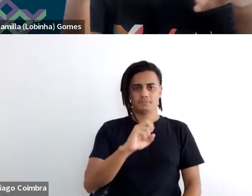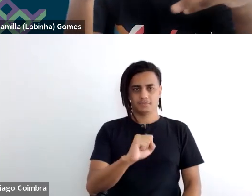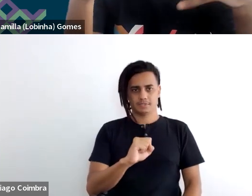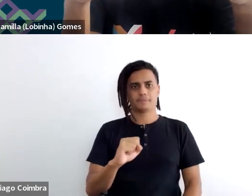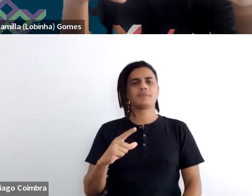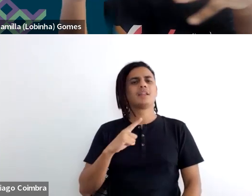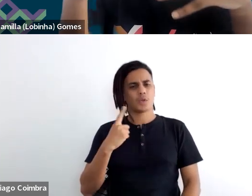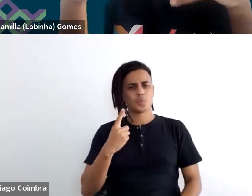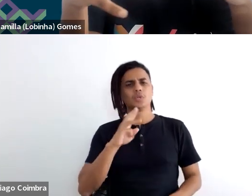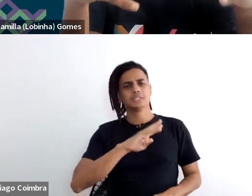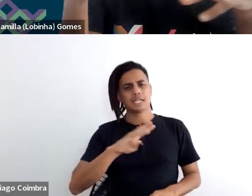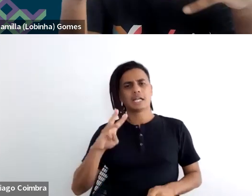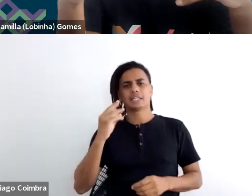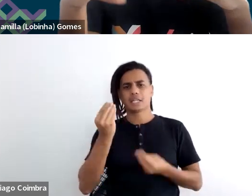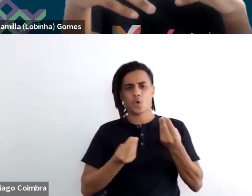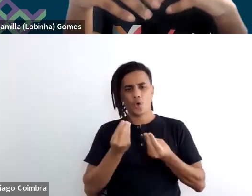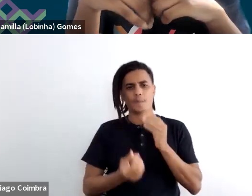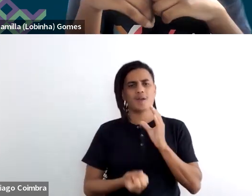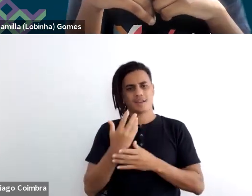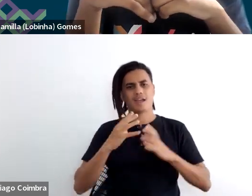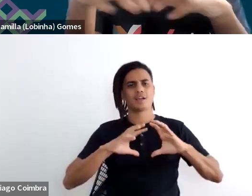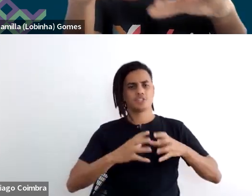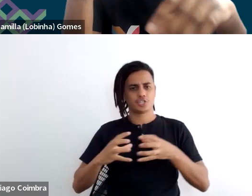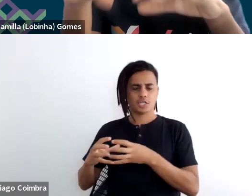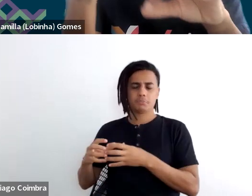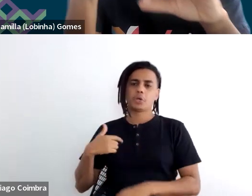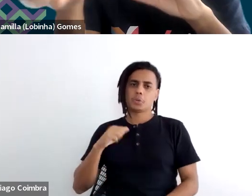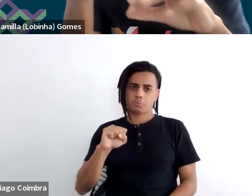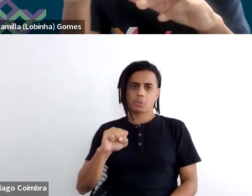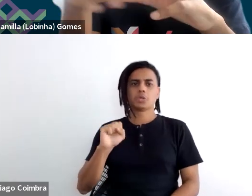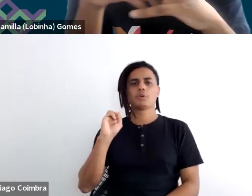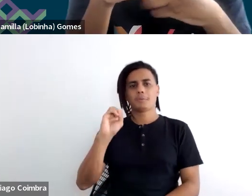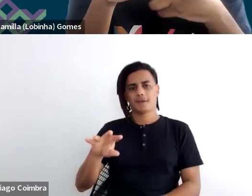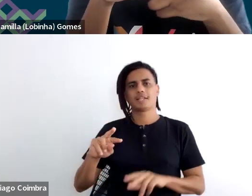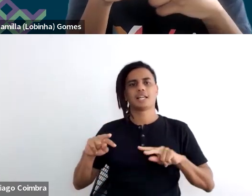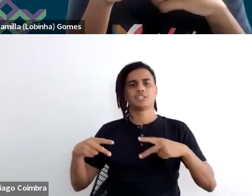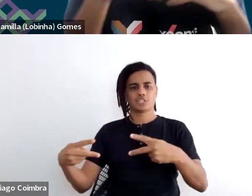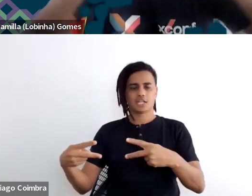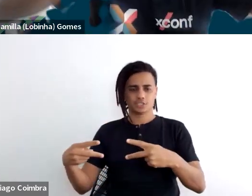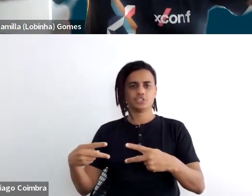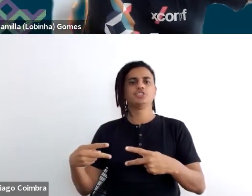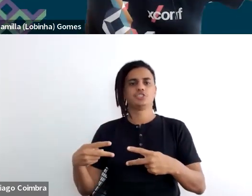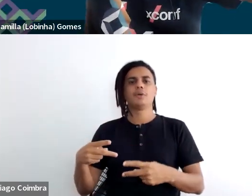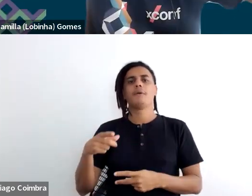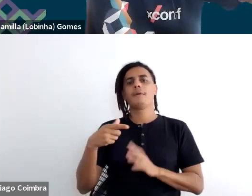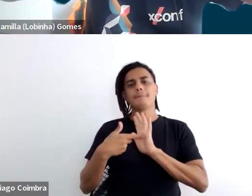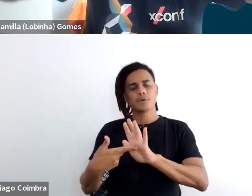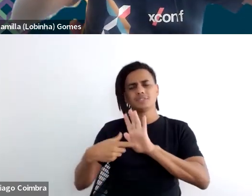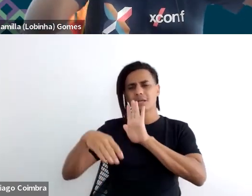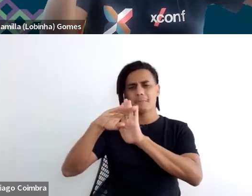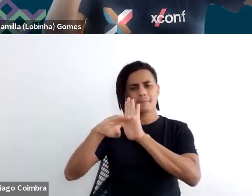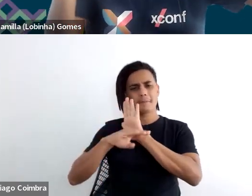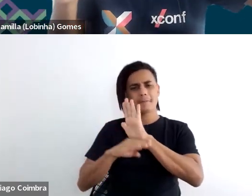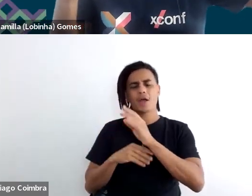demonstra algumas maneiras de montar esse time, que eu posso passar no chat aqui do ladinho, que ele vai te dar várias maneiras como você